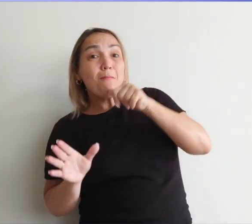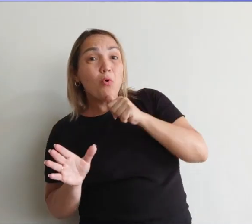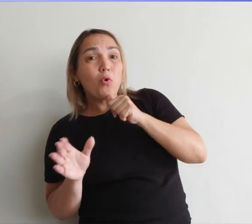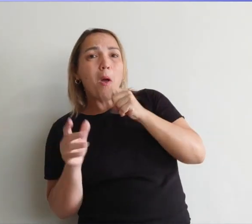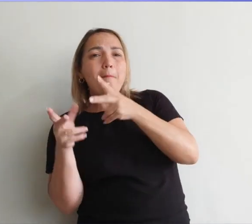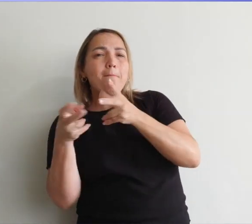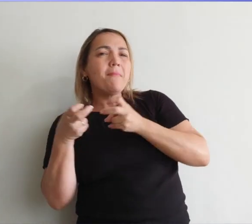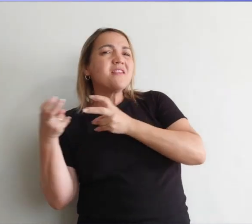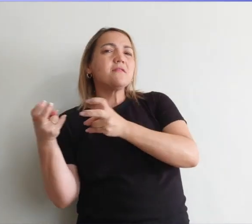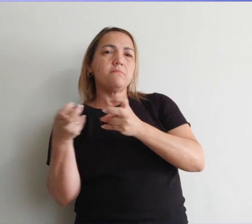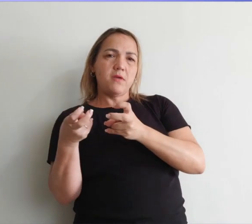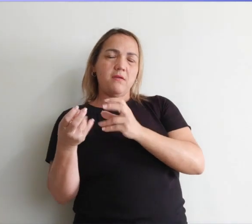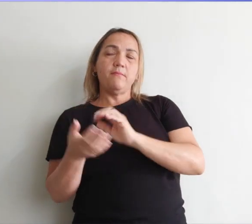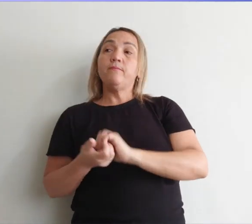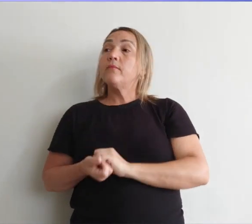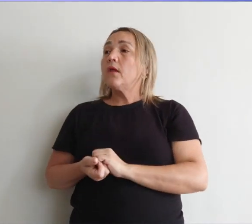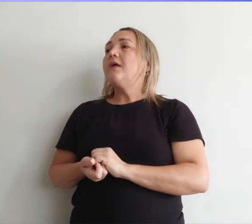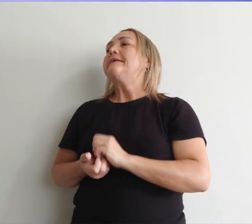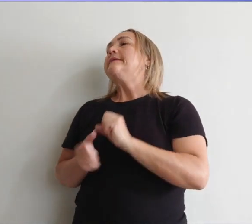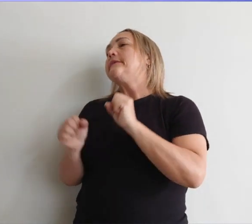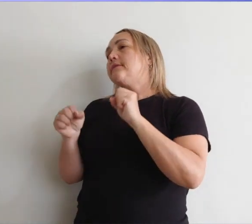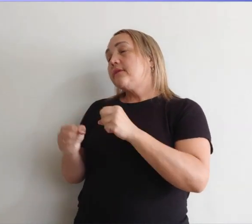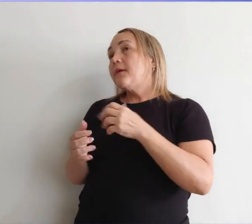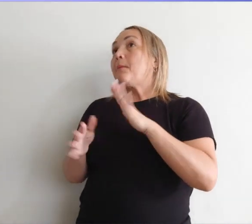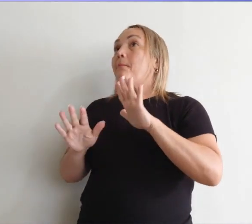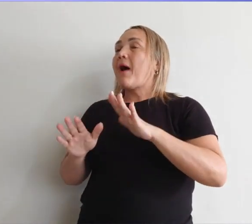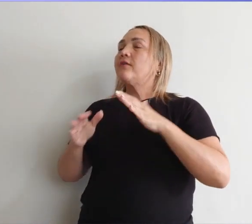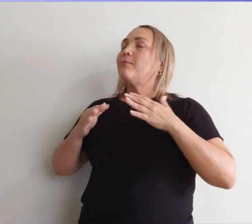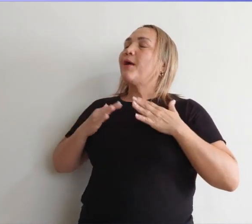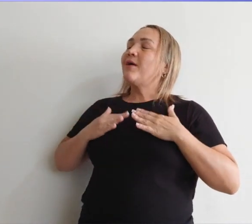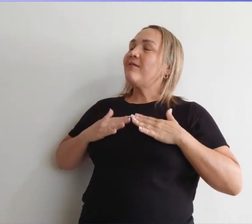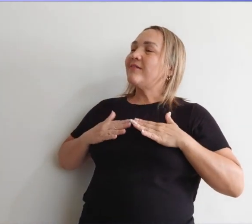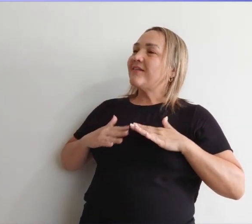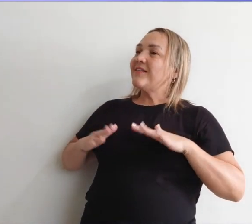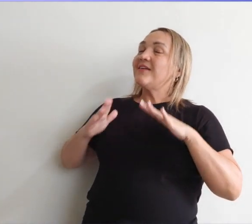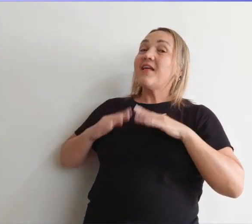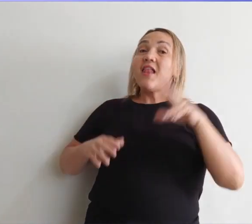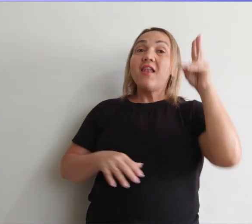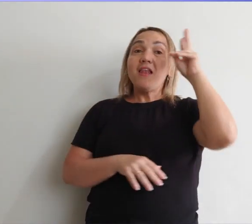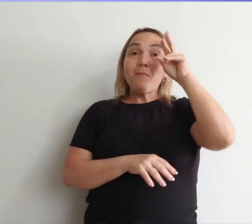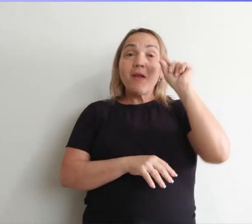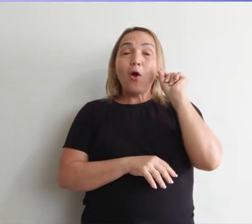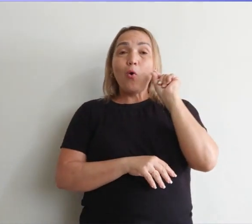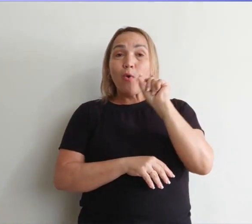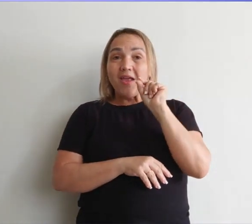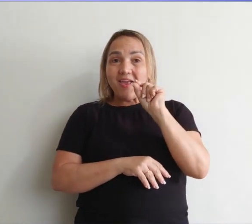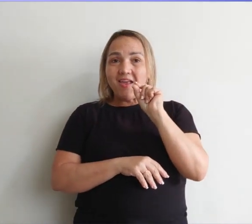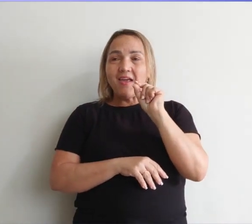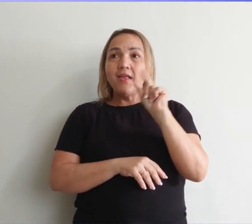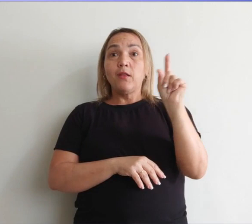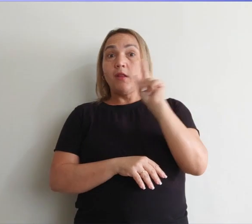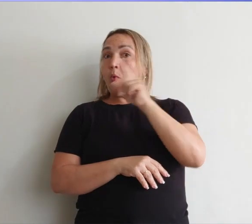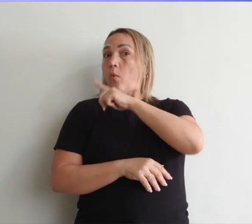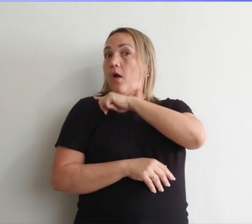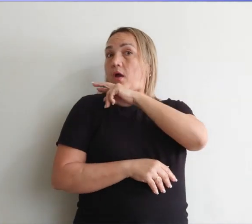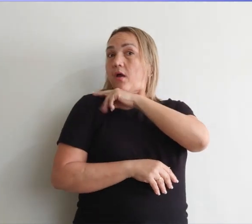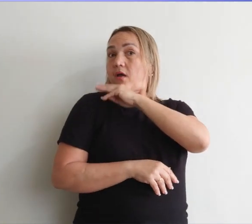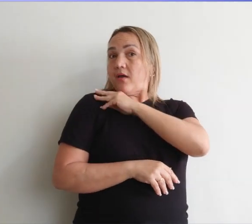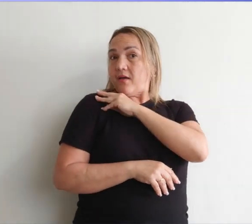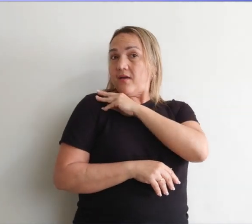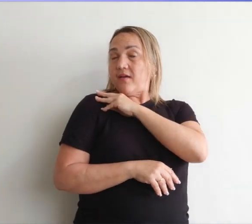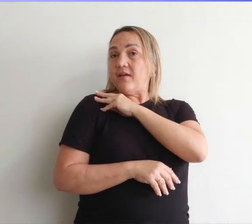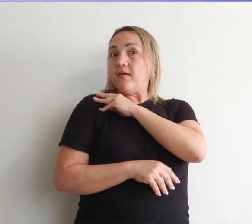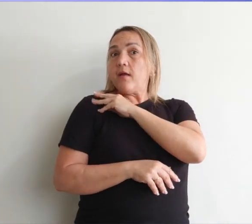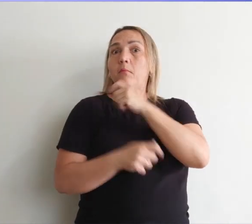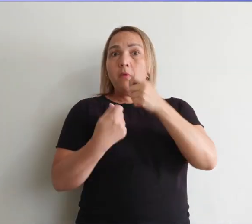traz um conforto para os dois lados, né? Traz esse lembrete de que não é um ensino médio, de que você